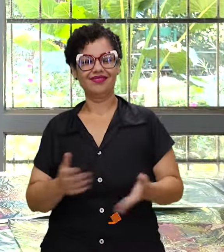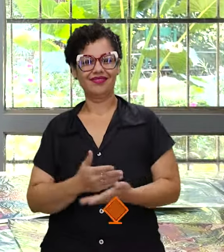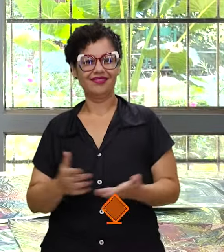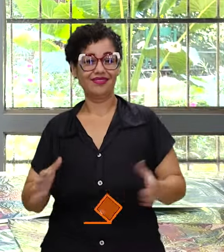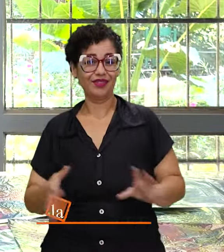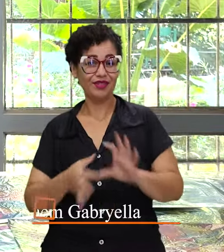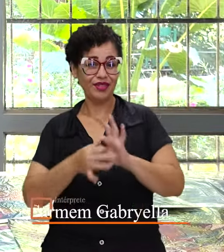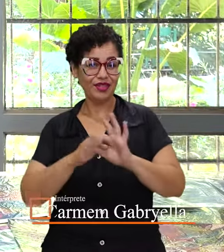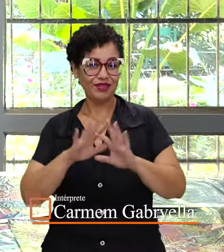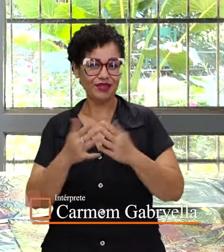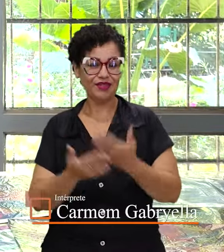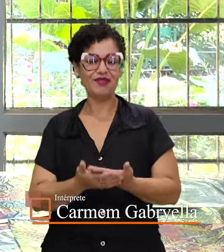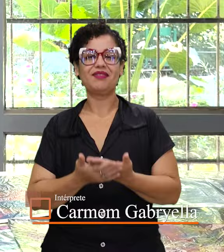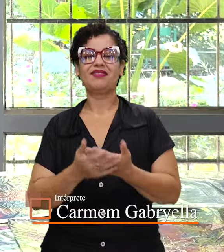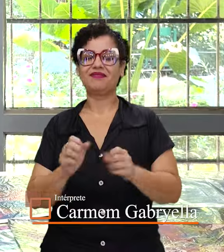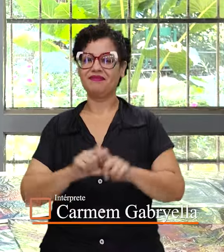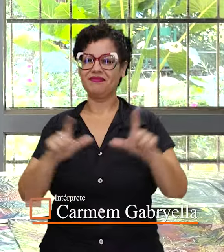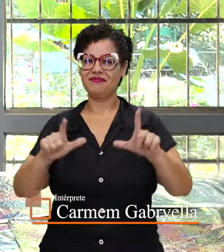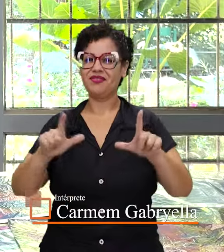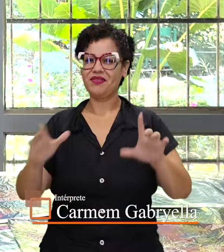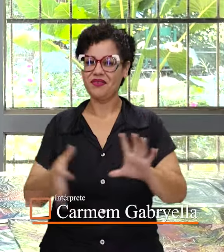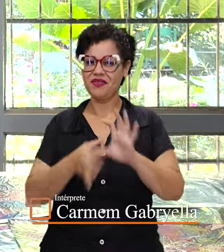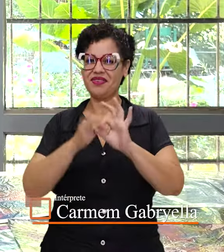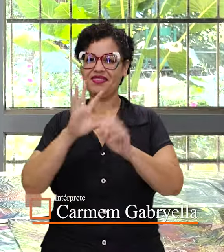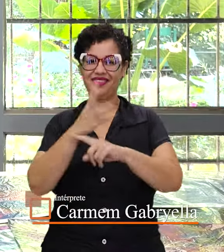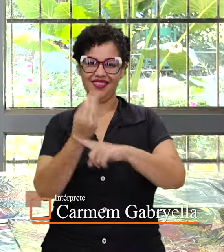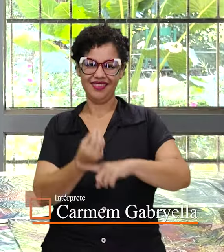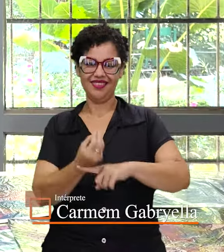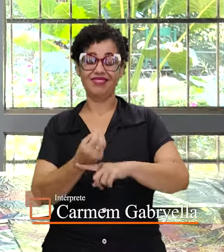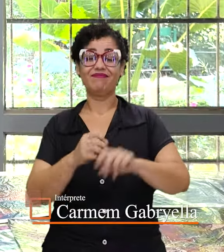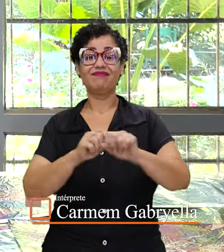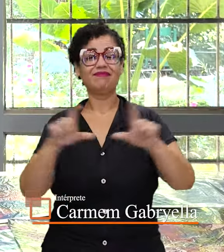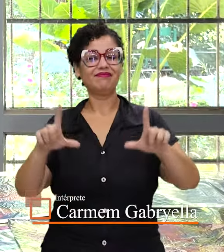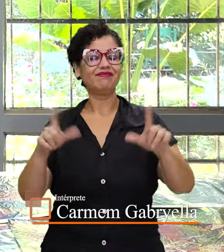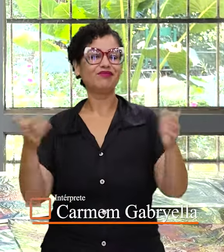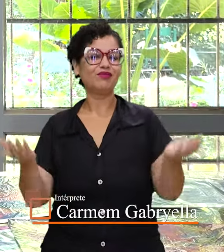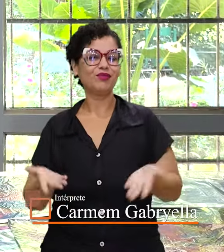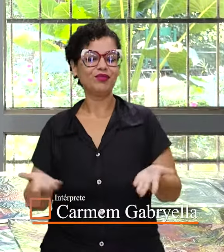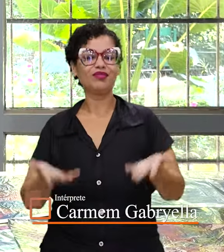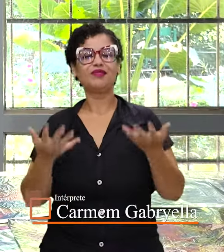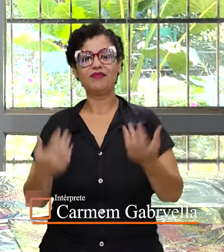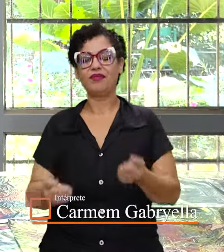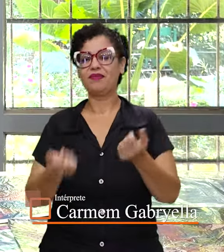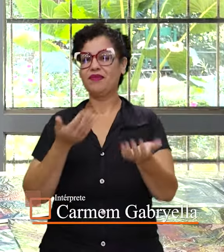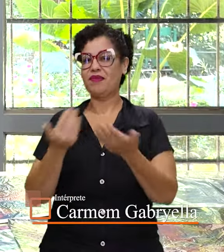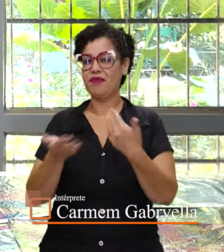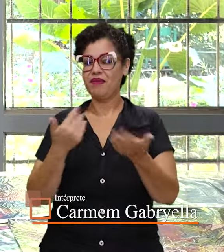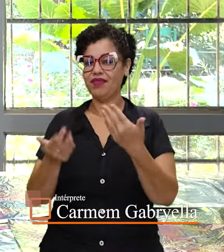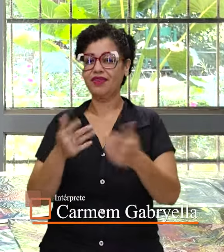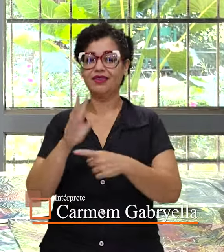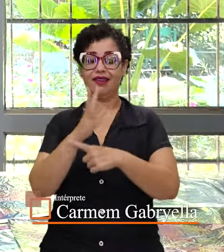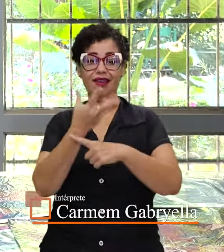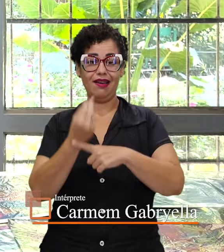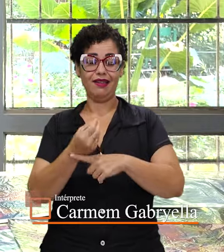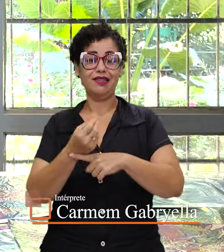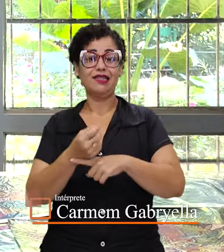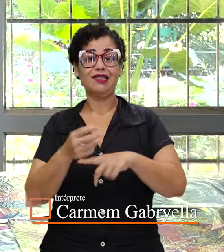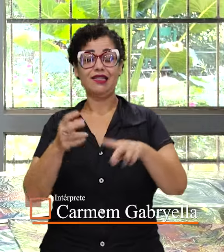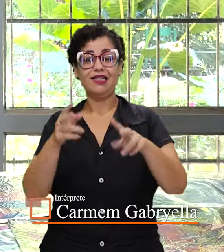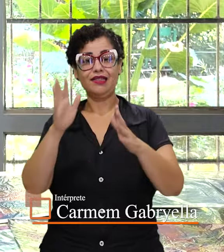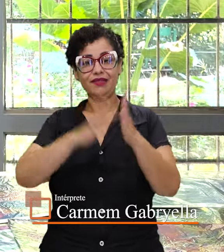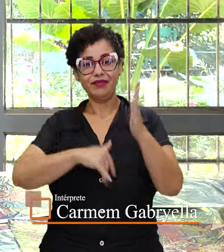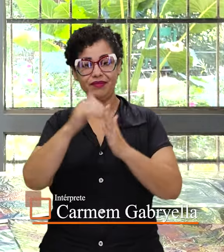Olá, pessoal do Conexão Escola. Esse é o quadro Conectarte. No programa de hoje, nós iremos conversar com o artista